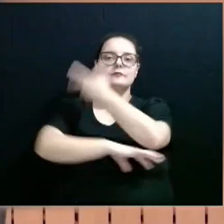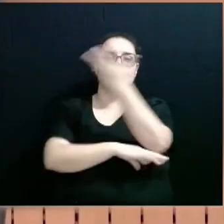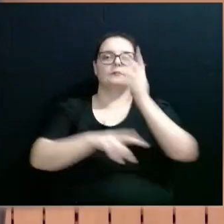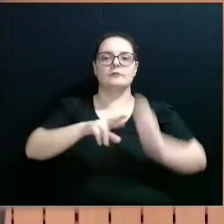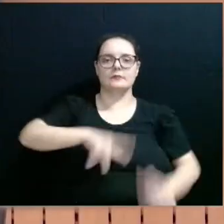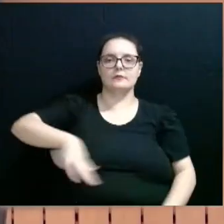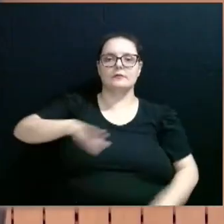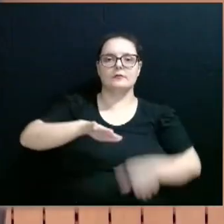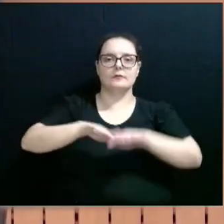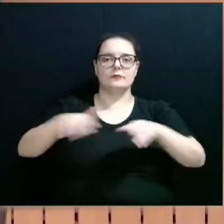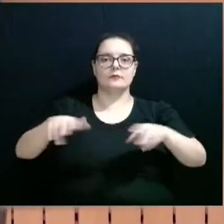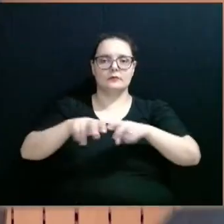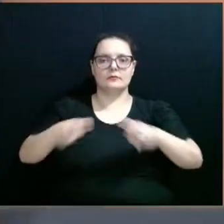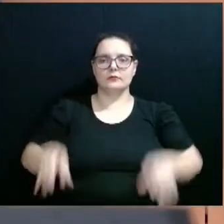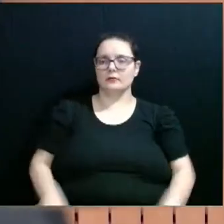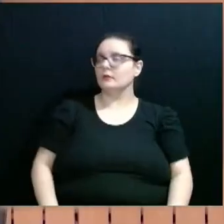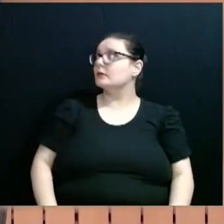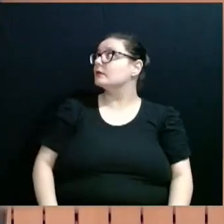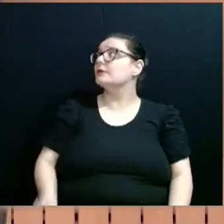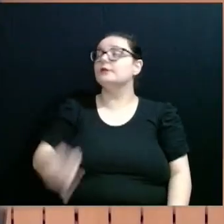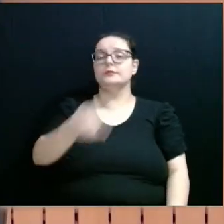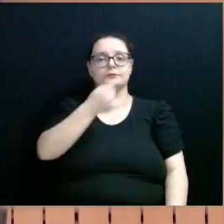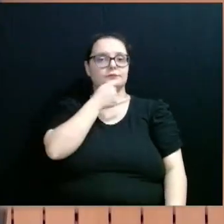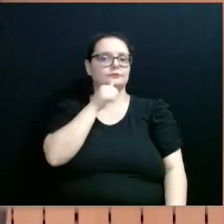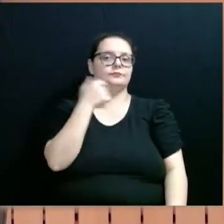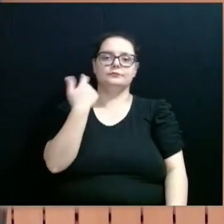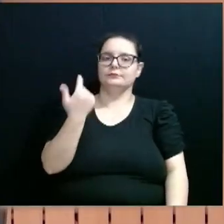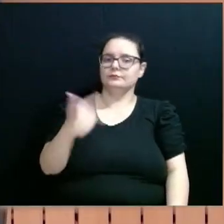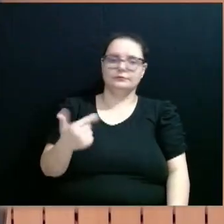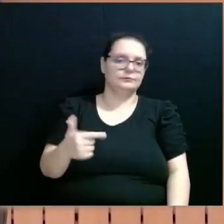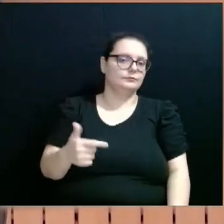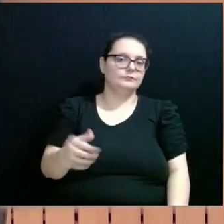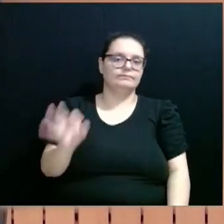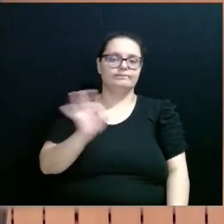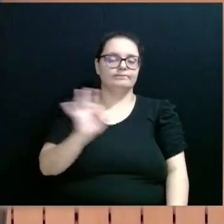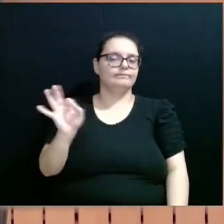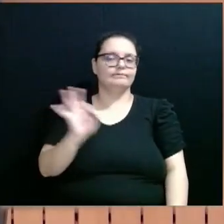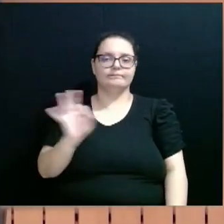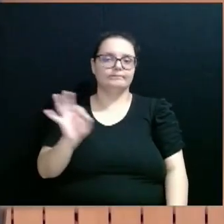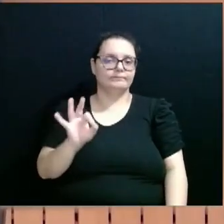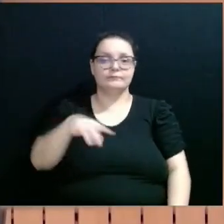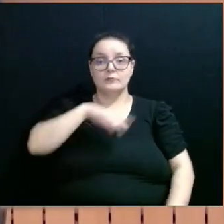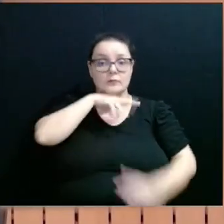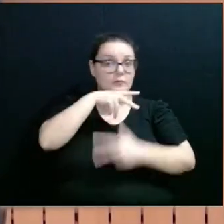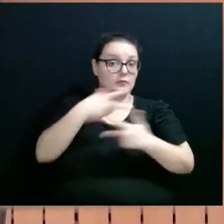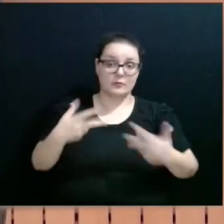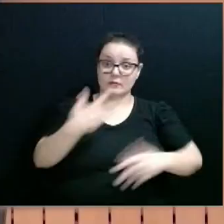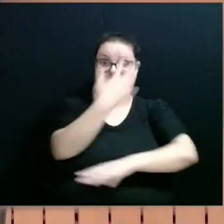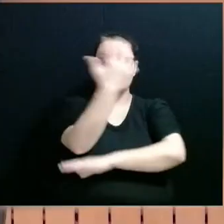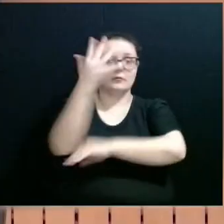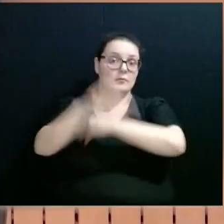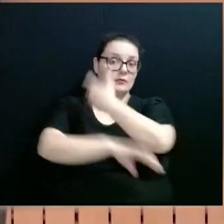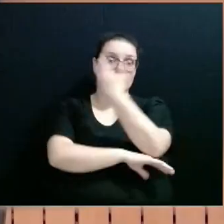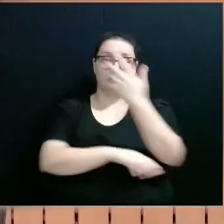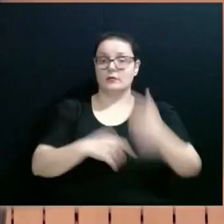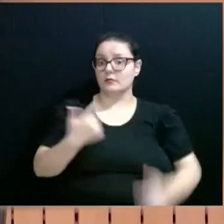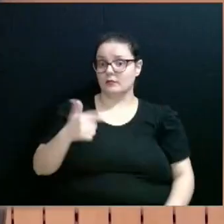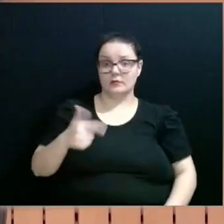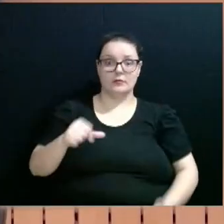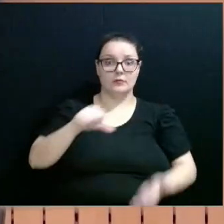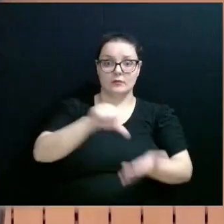mesa. Infelizmente, a gente não tem absolutamente nada para os animais silvestres. Nós não temos um posto do IBAMA